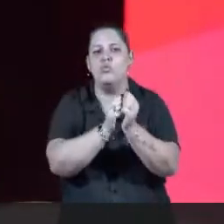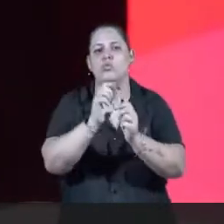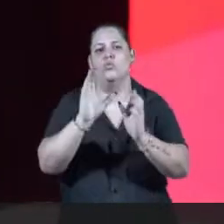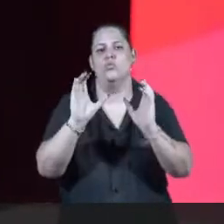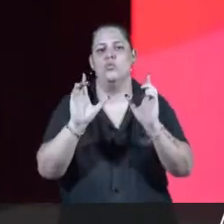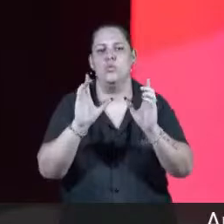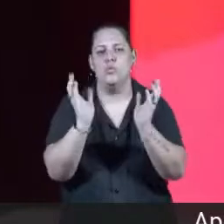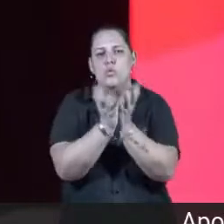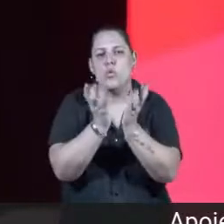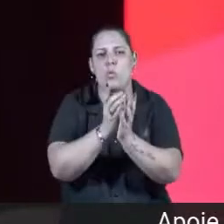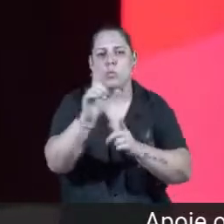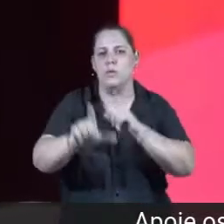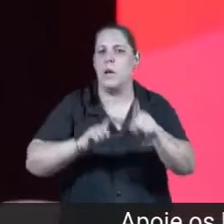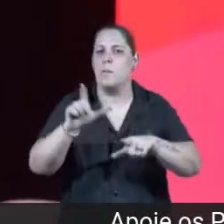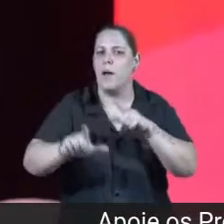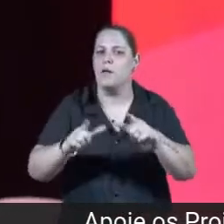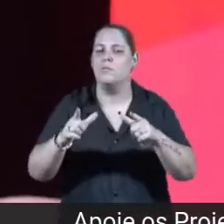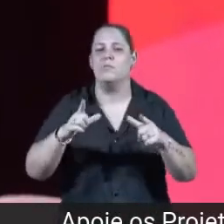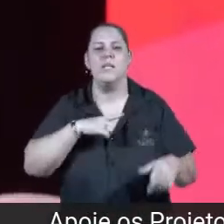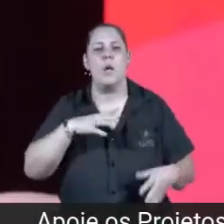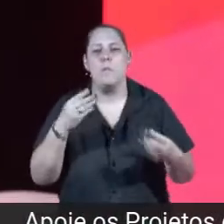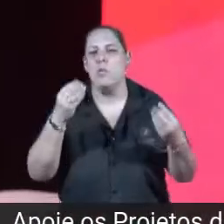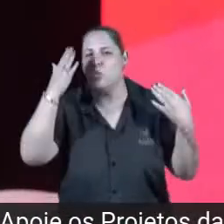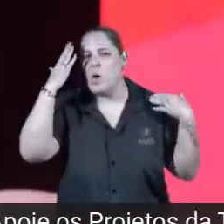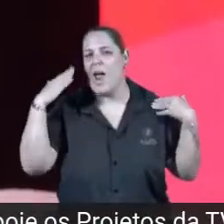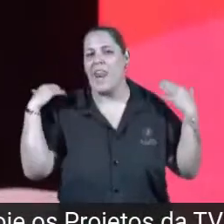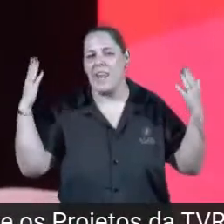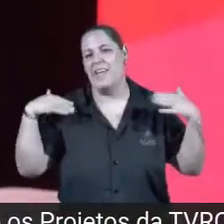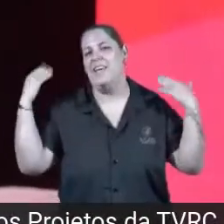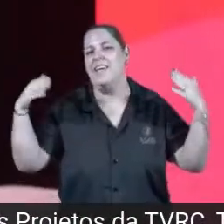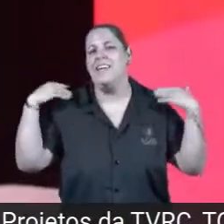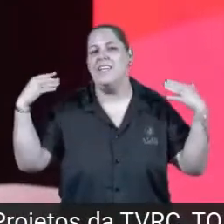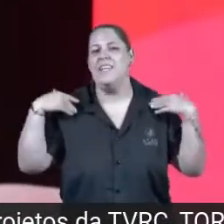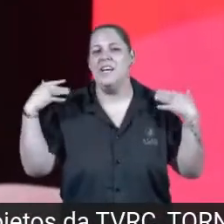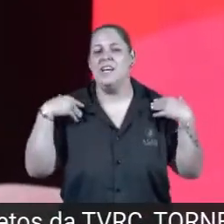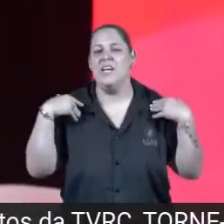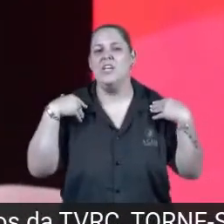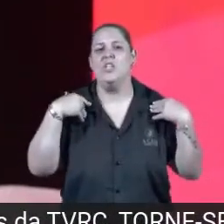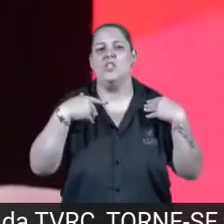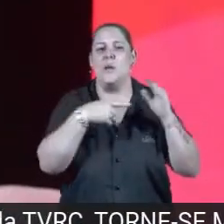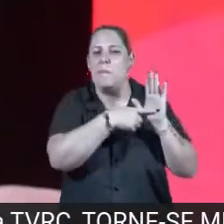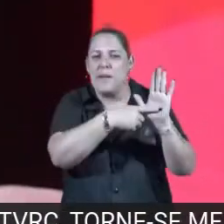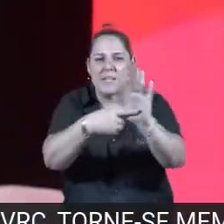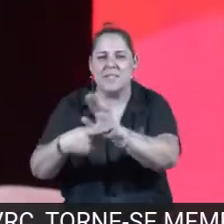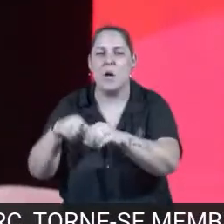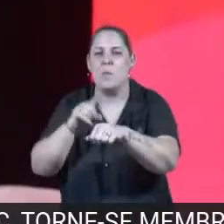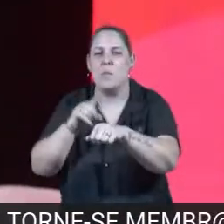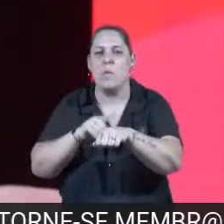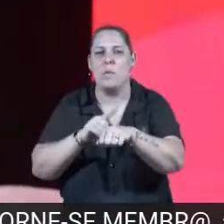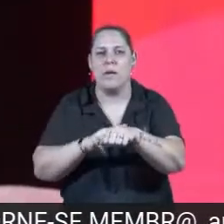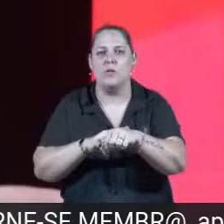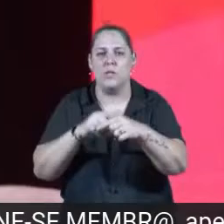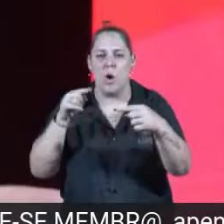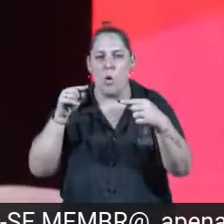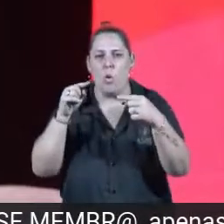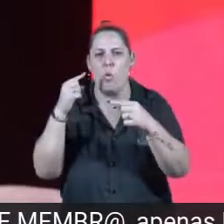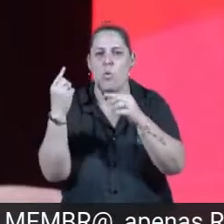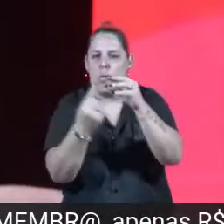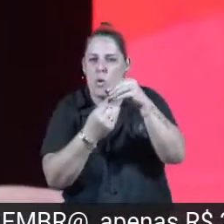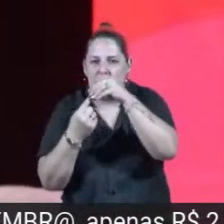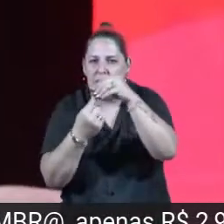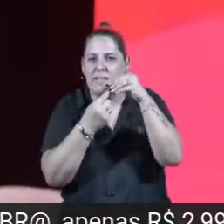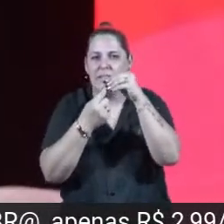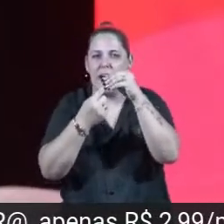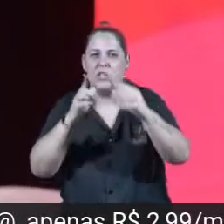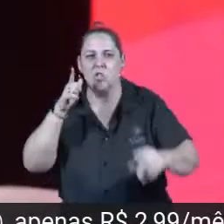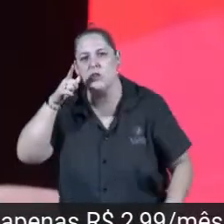a honra de celebrar esse momento, a unidade para avançar na luta em defesa da democracia,